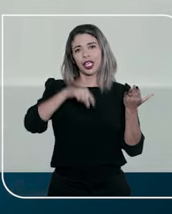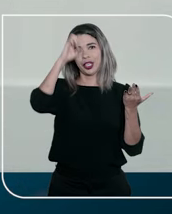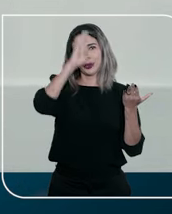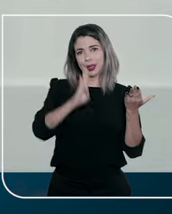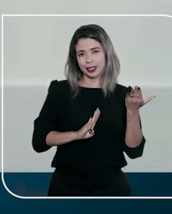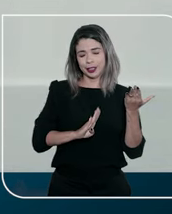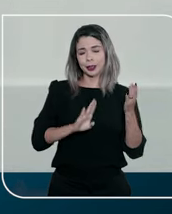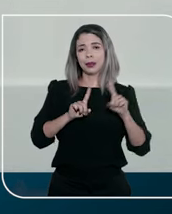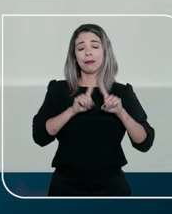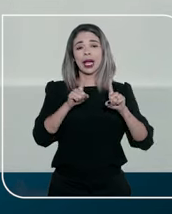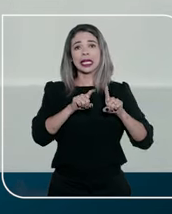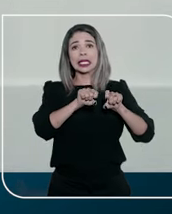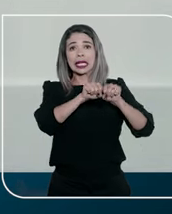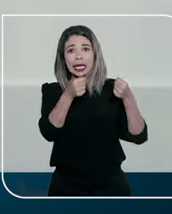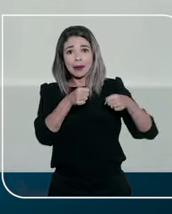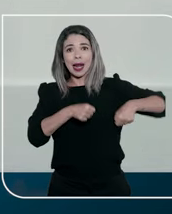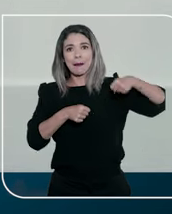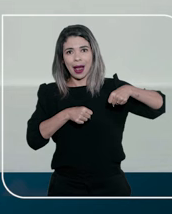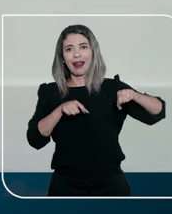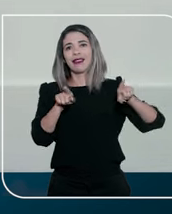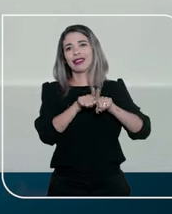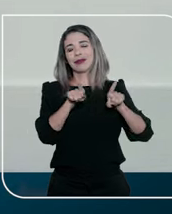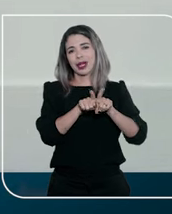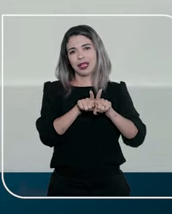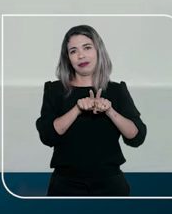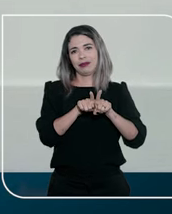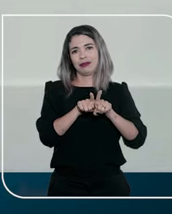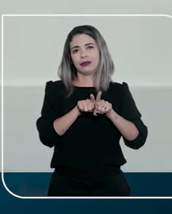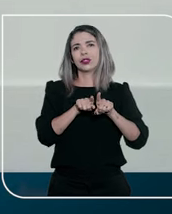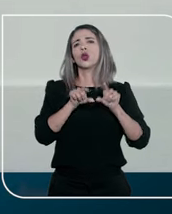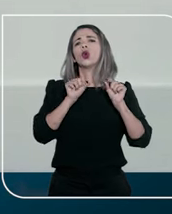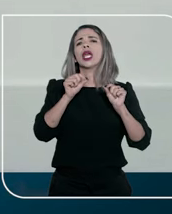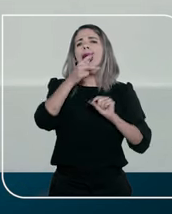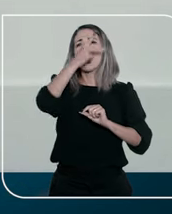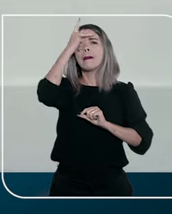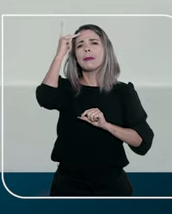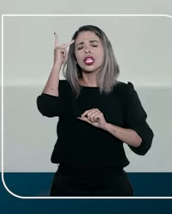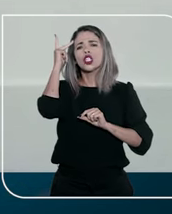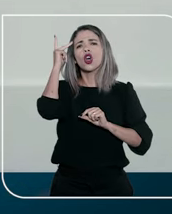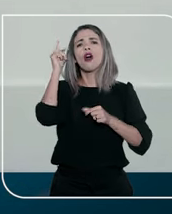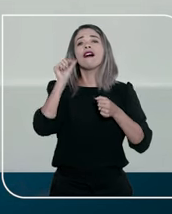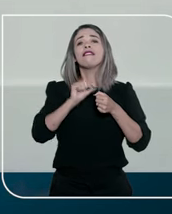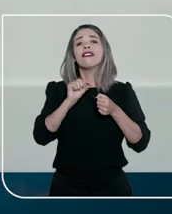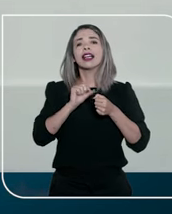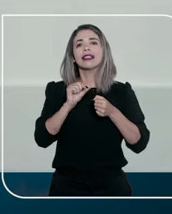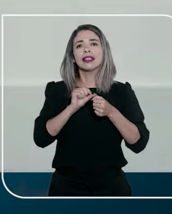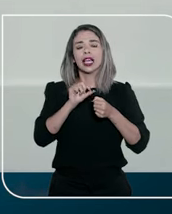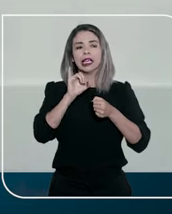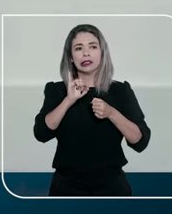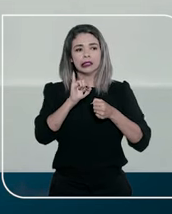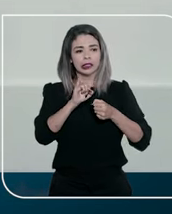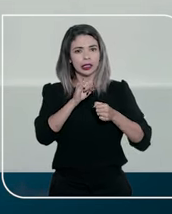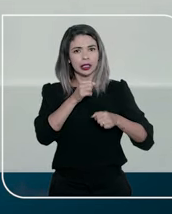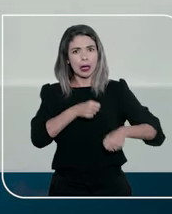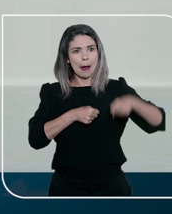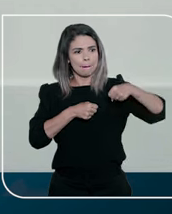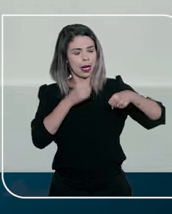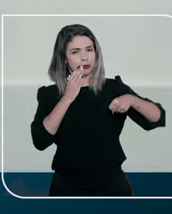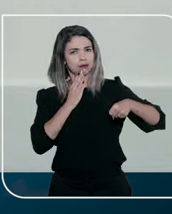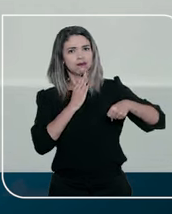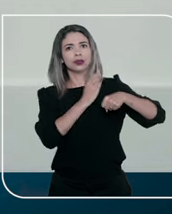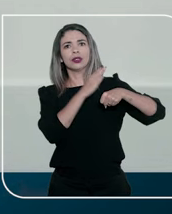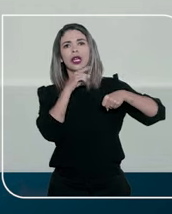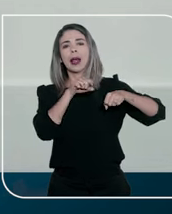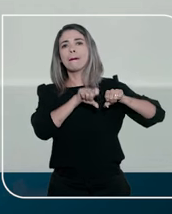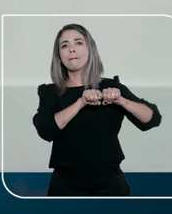bagagem também. O que a pessoa deve fazer no momento em que ela identificar que a sua bagagem foi danificada,